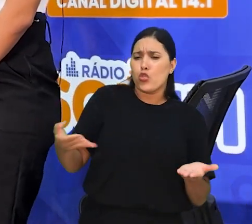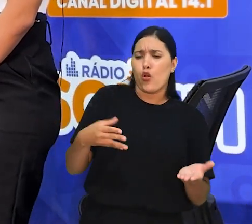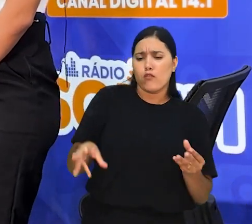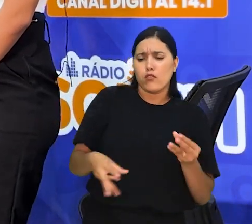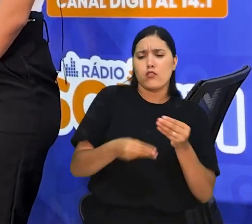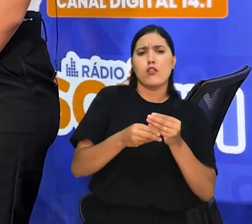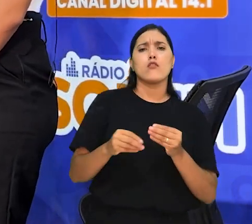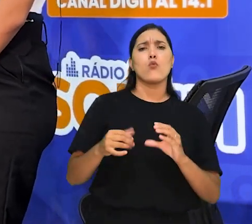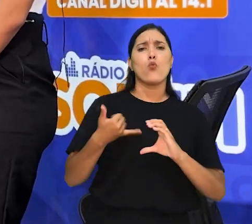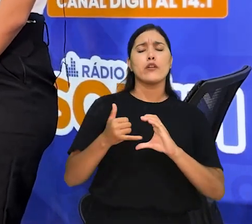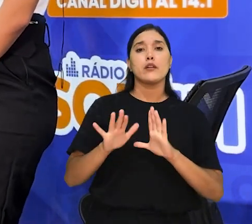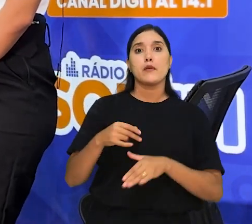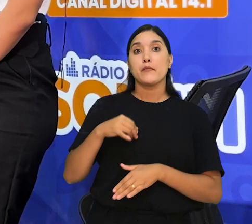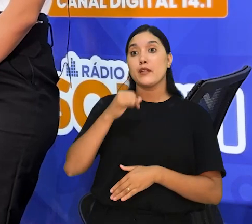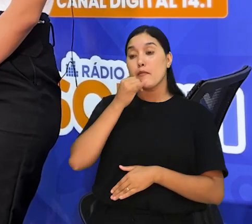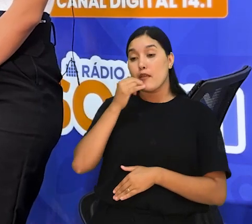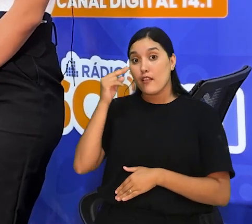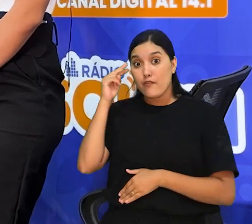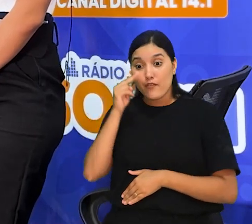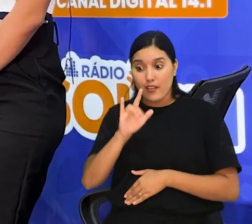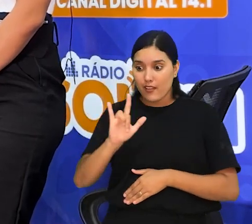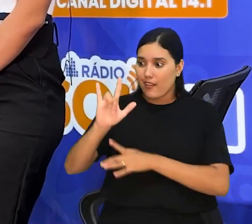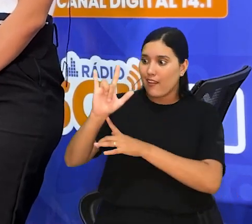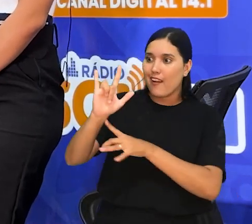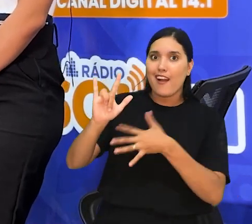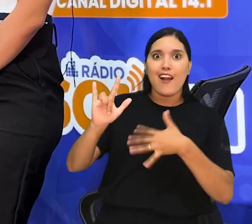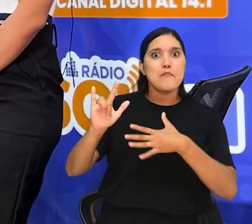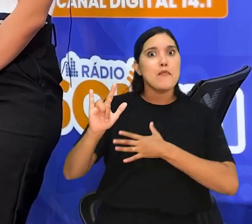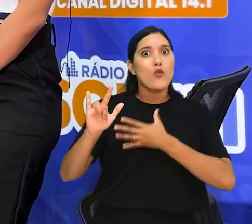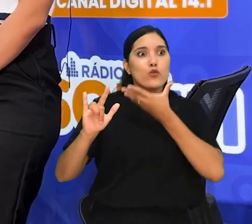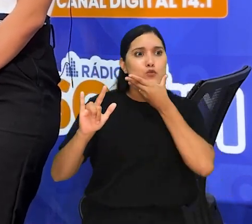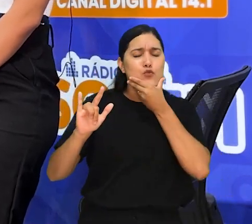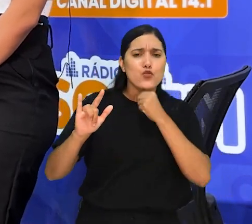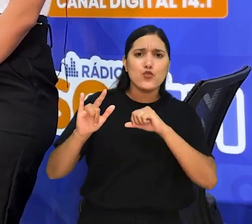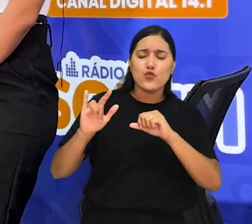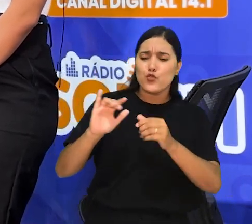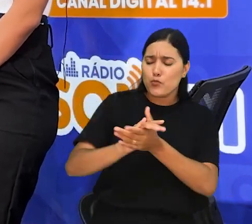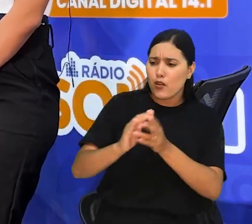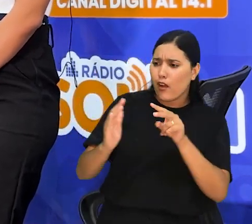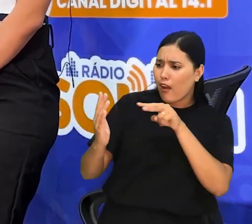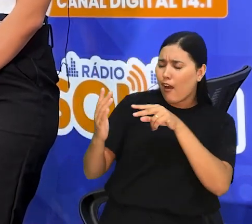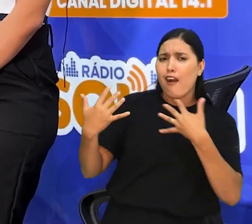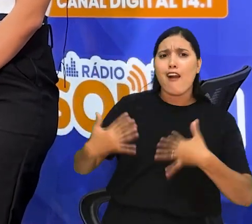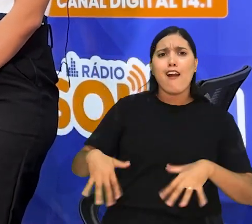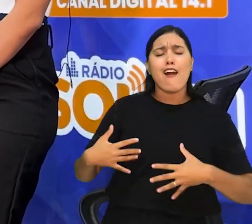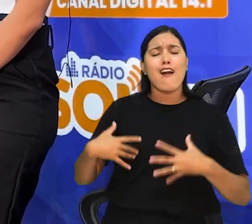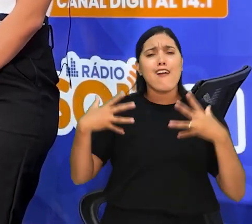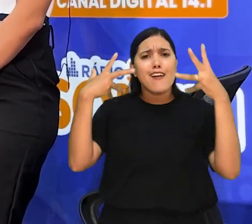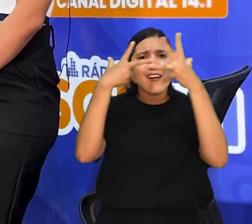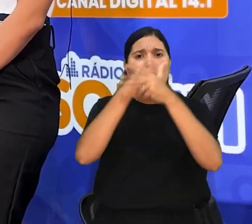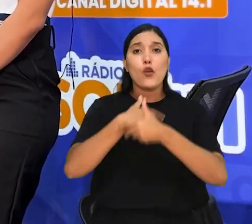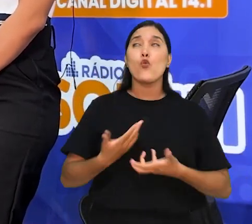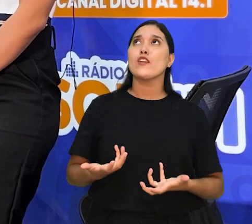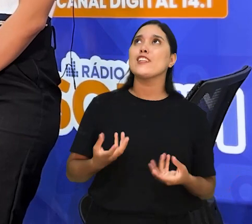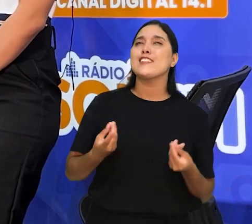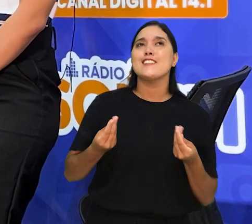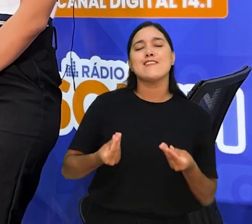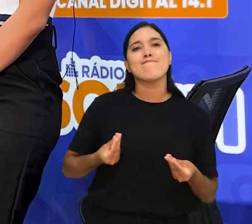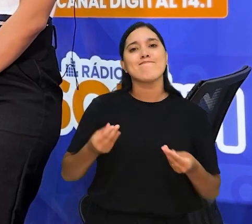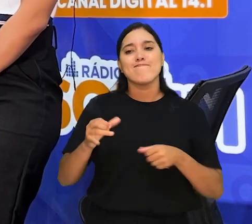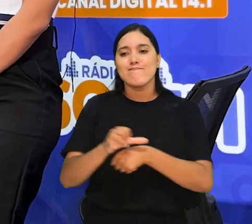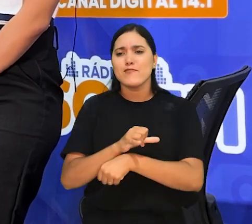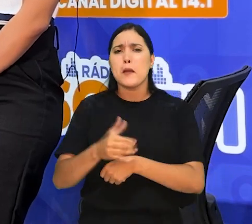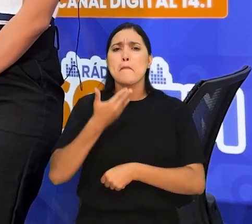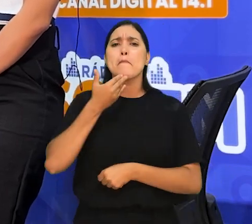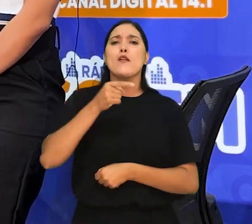no aplicativo, mas quando ele veio, nossa, foi assim fundamental, porque isso era o coração, né? E aí eu digo, não, eu queria uma forma